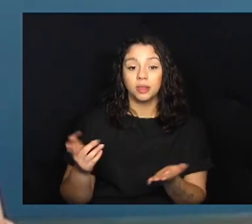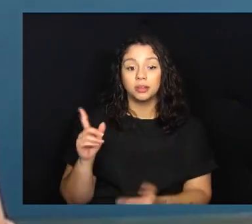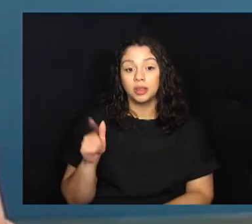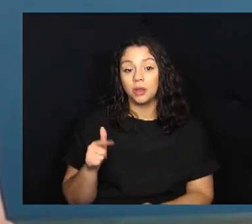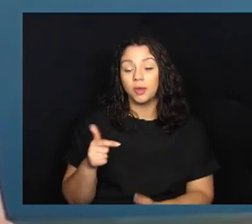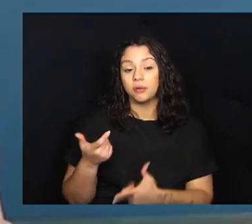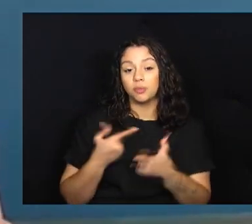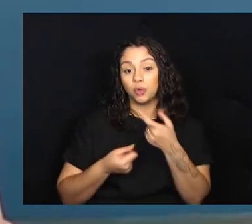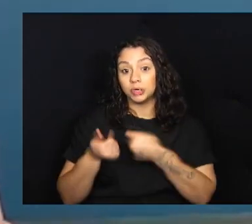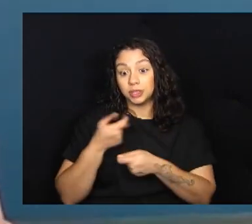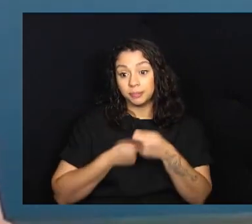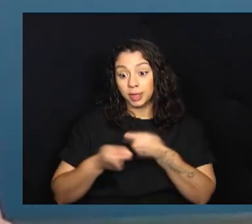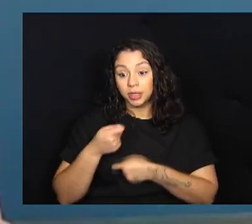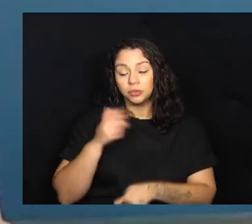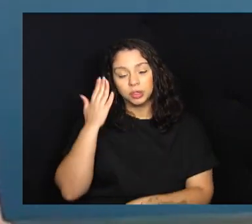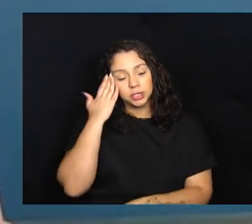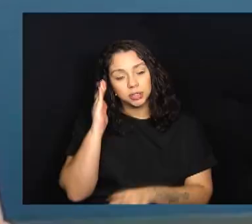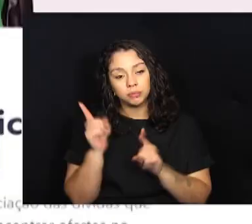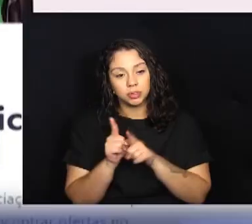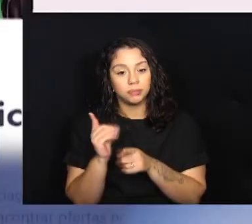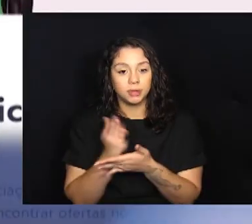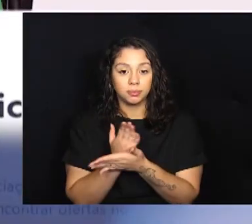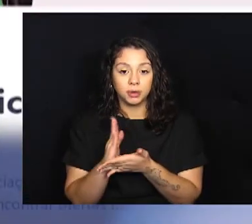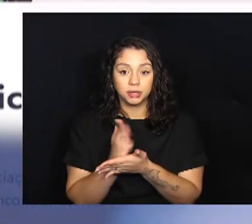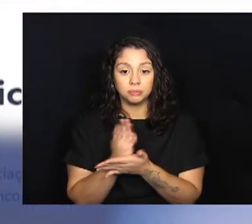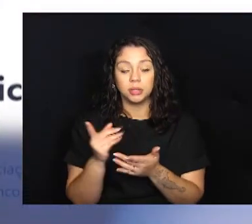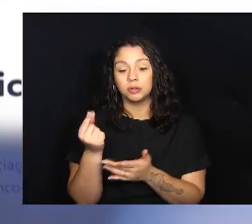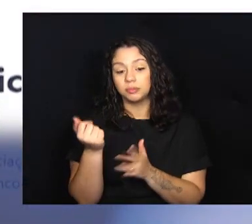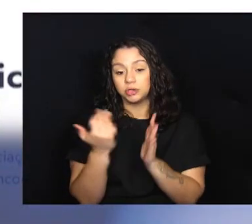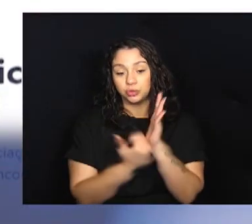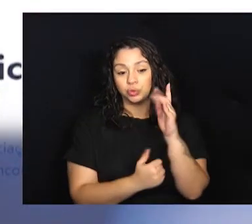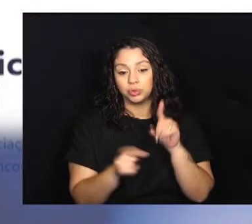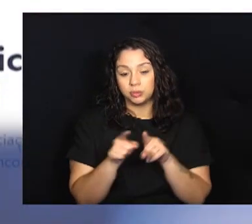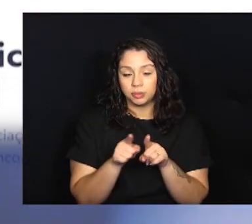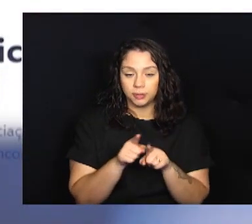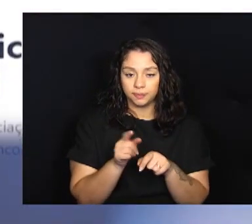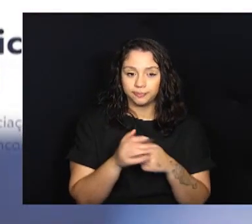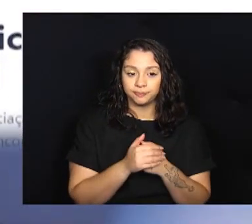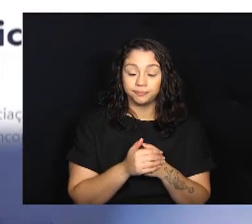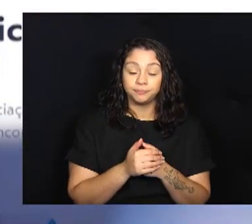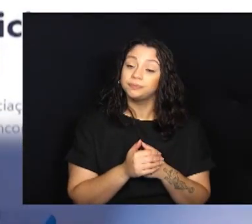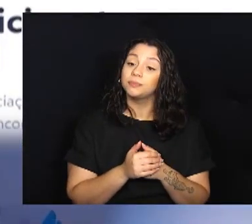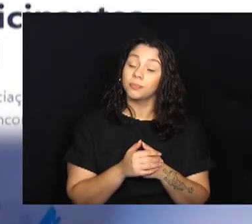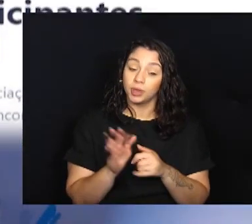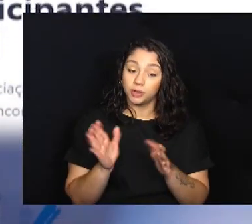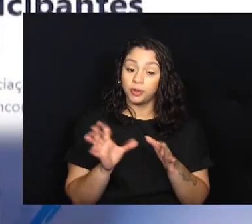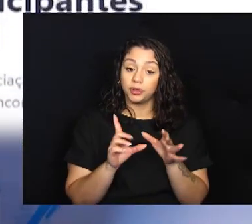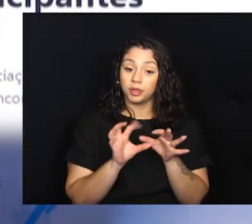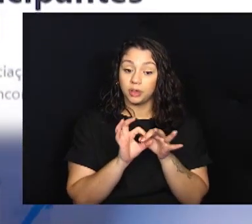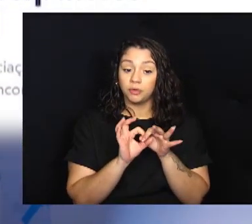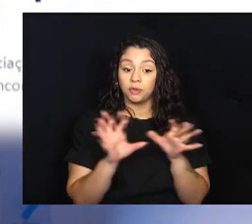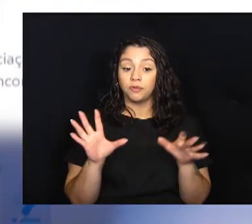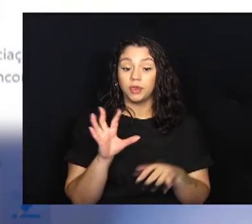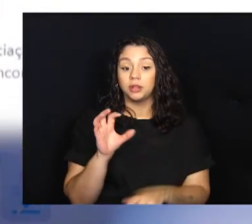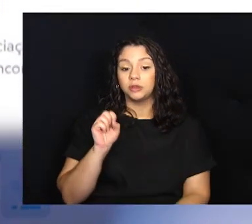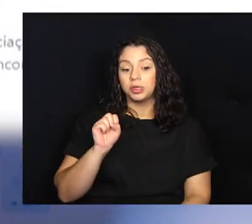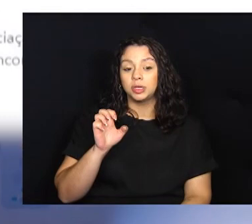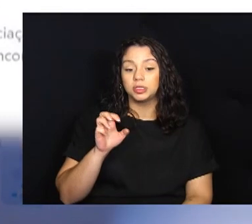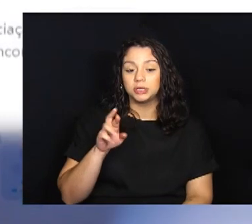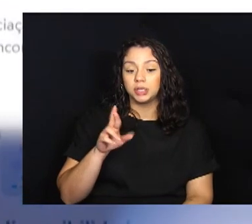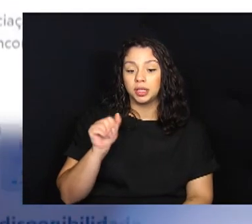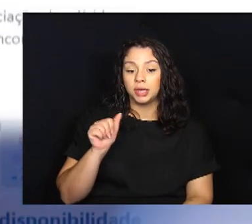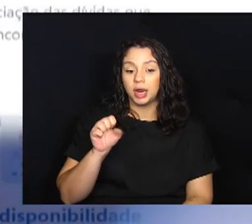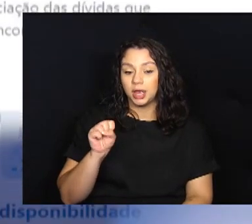orçamento, obviamente, entendendo o parcelamento, entendendo os descontos. As ofertas já estão disponíveis no Serasa Limpa Nome, por meio do